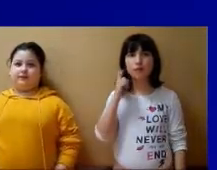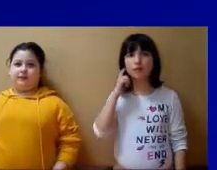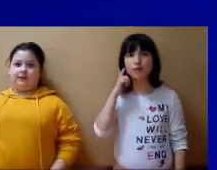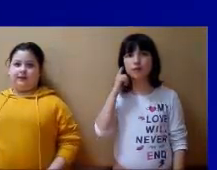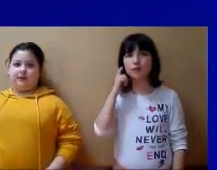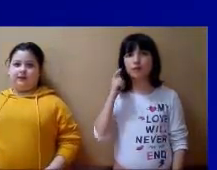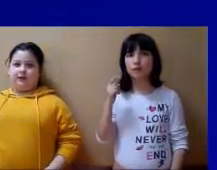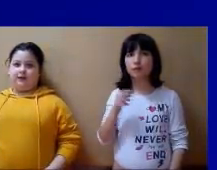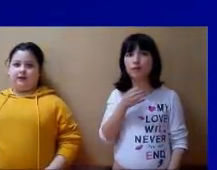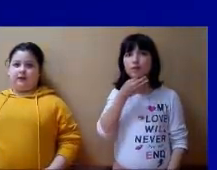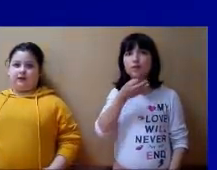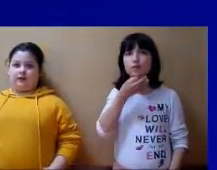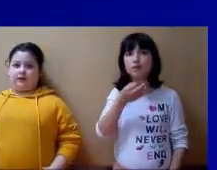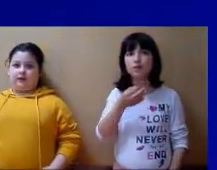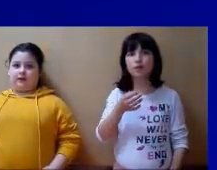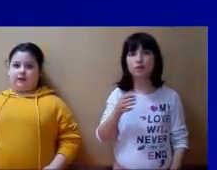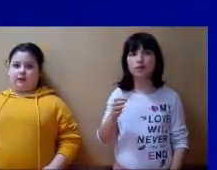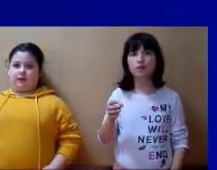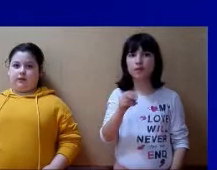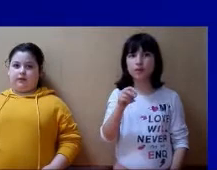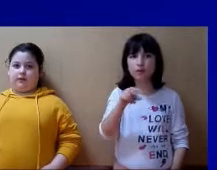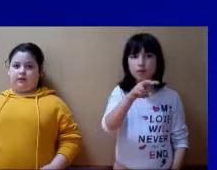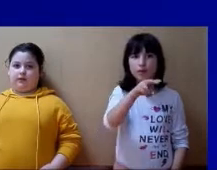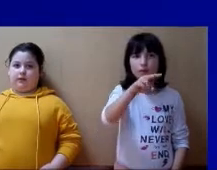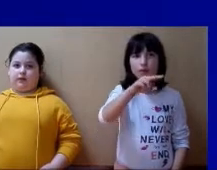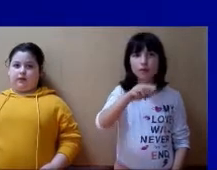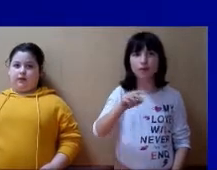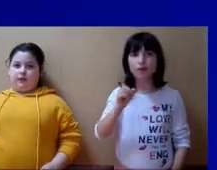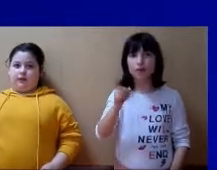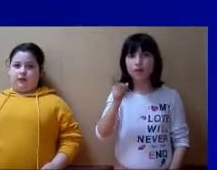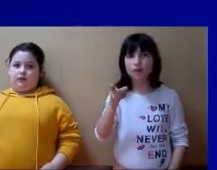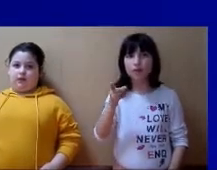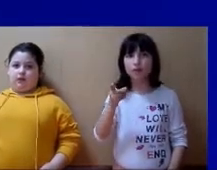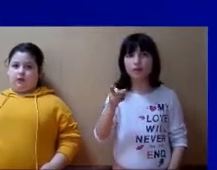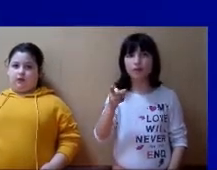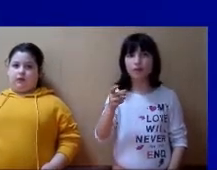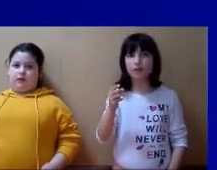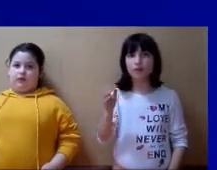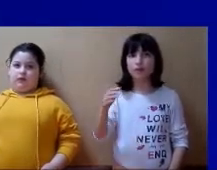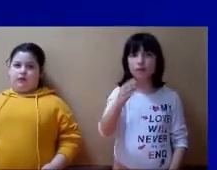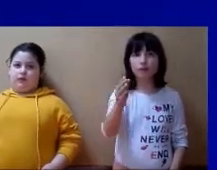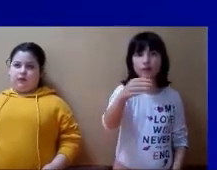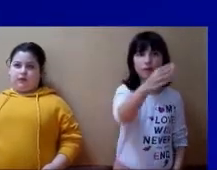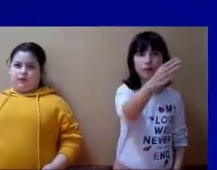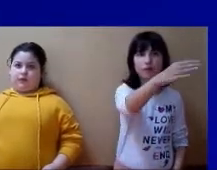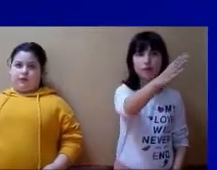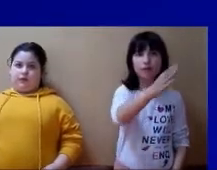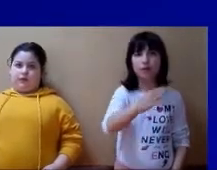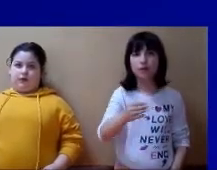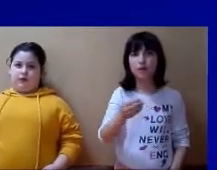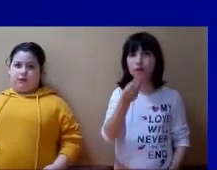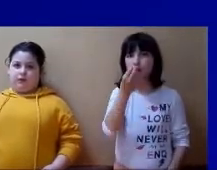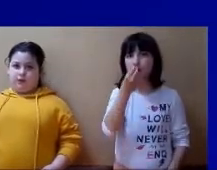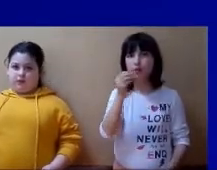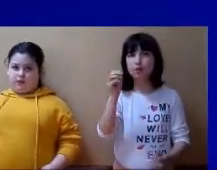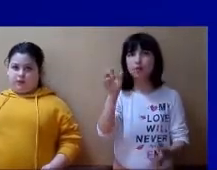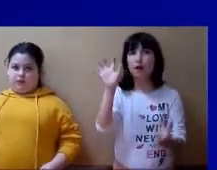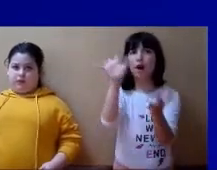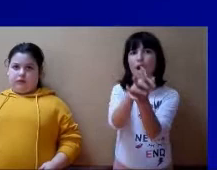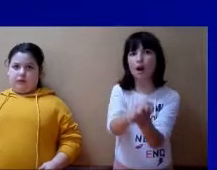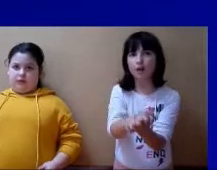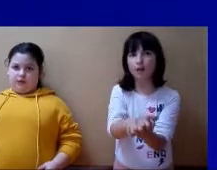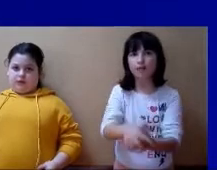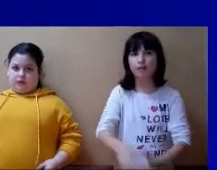Já ouvi falar dessa serpente gigante que percorre todo o matagal e